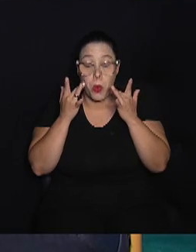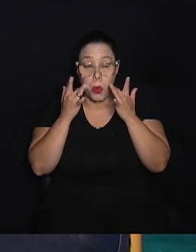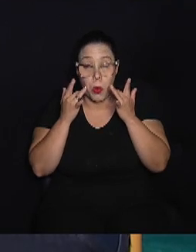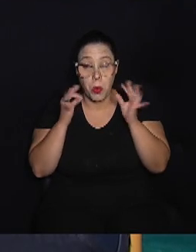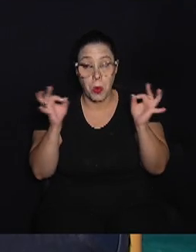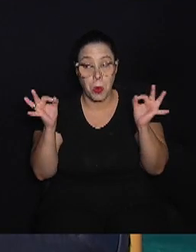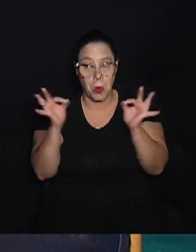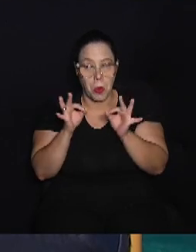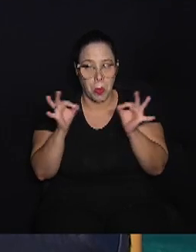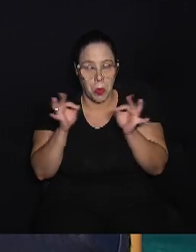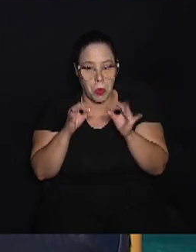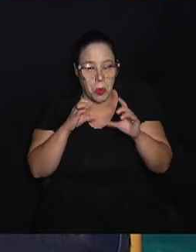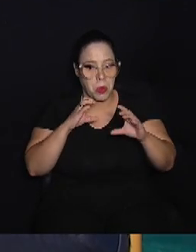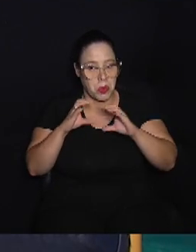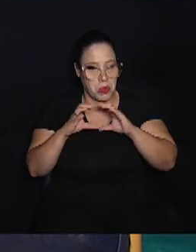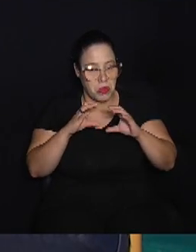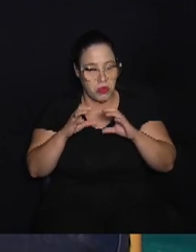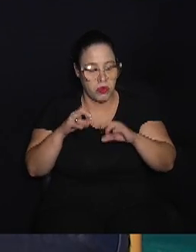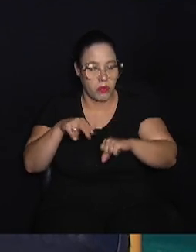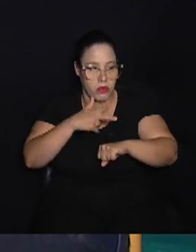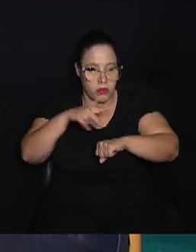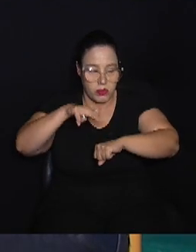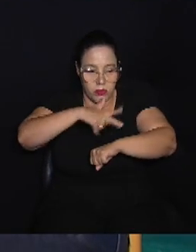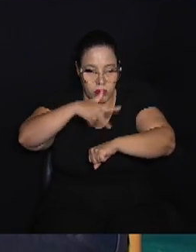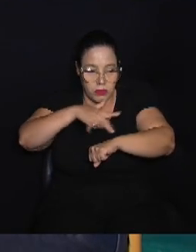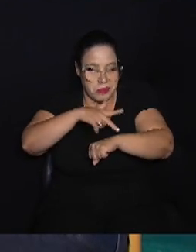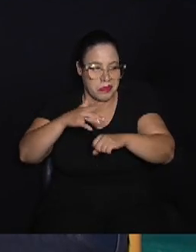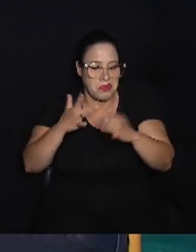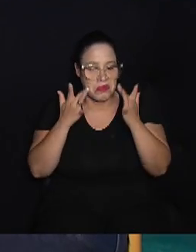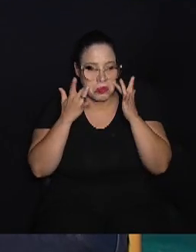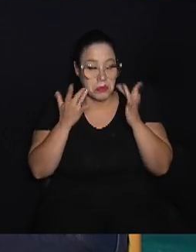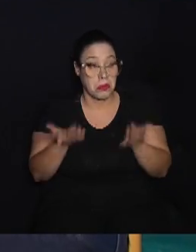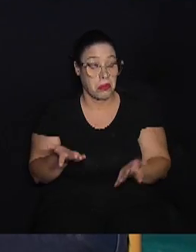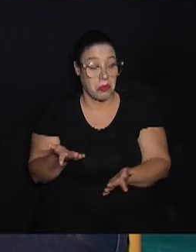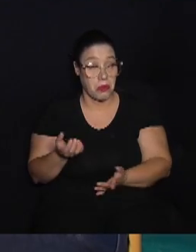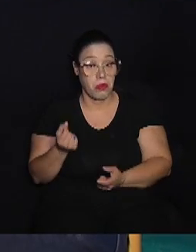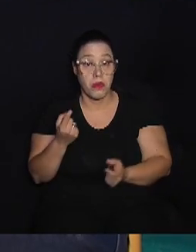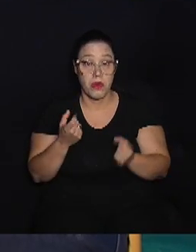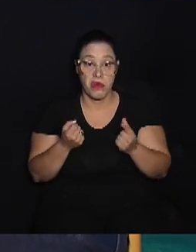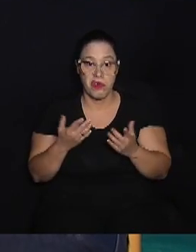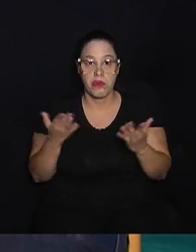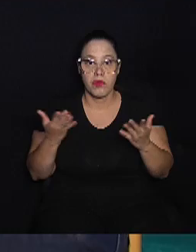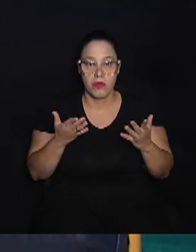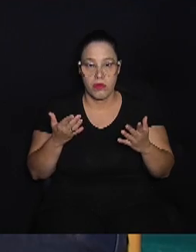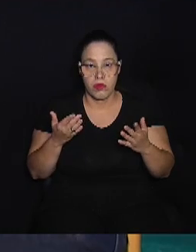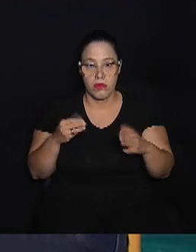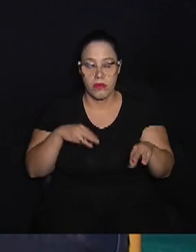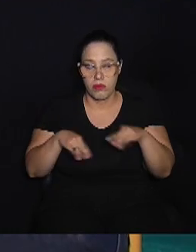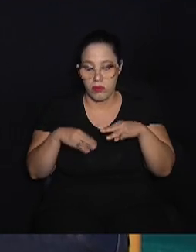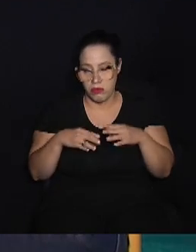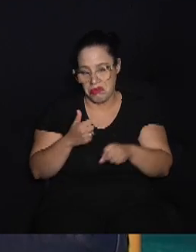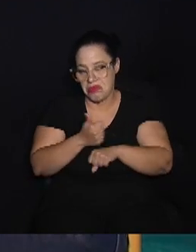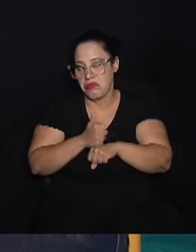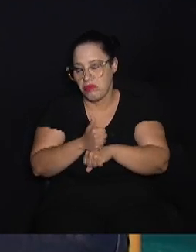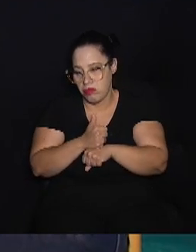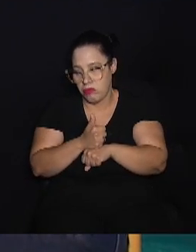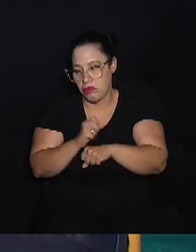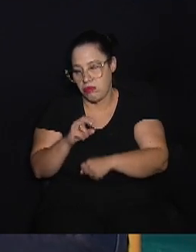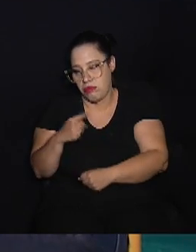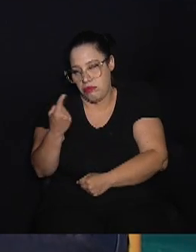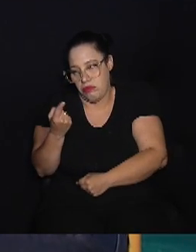gente tem grandes cantores, grandes bailarinos, grandes atores. Alguns deles já estão no mercado profissional.